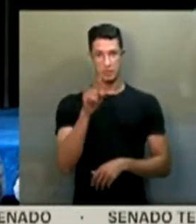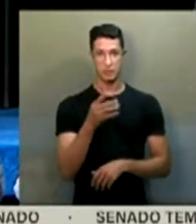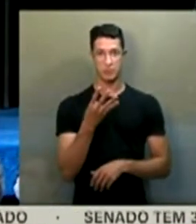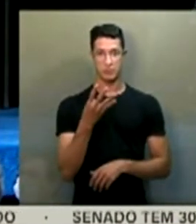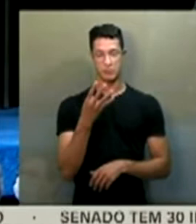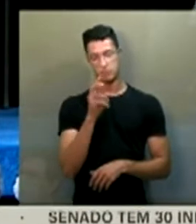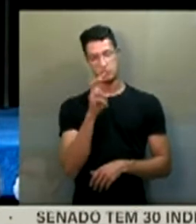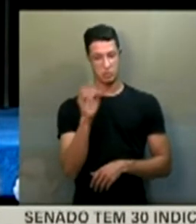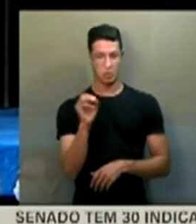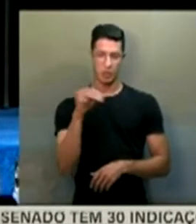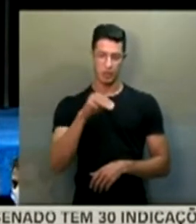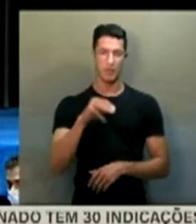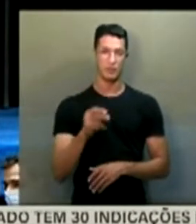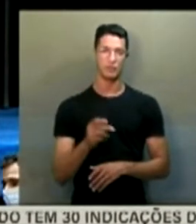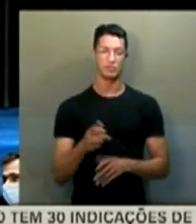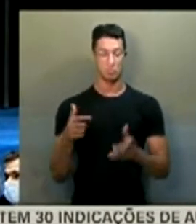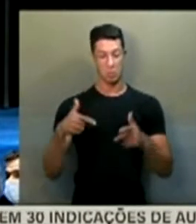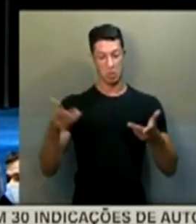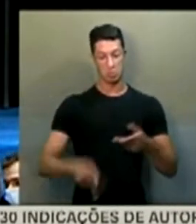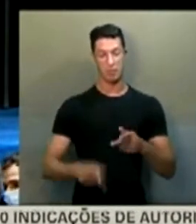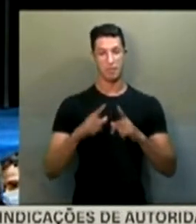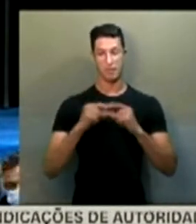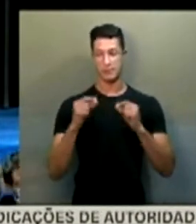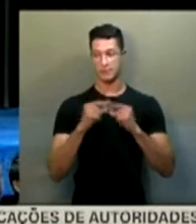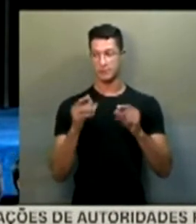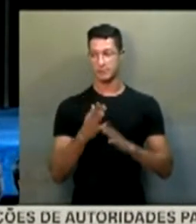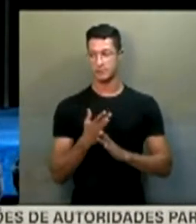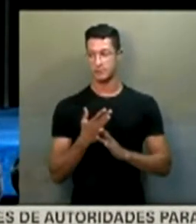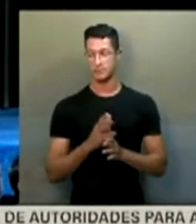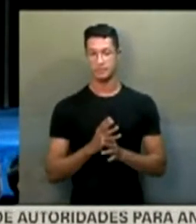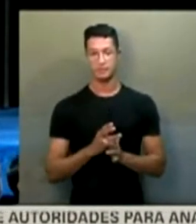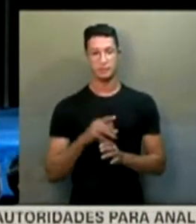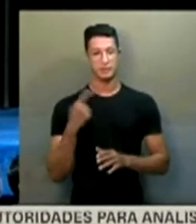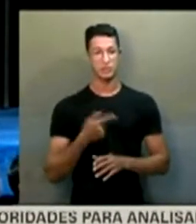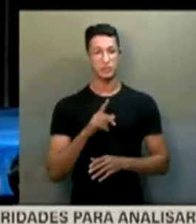18 horas e 50 minutos em Brasília. O